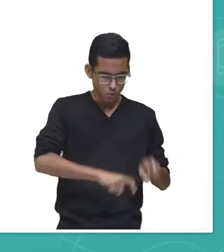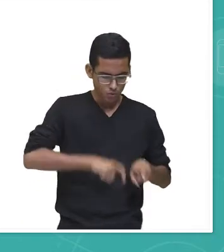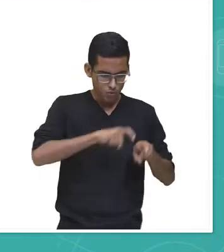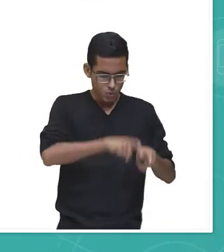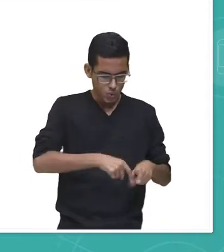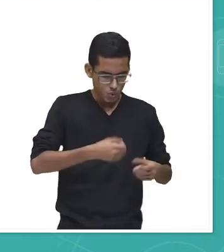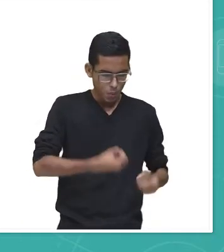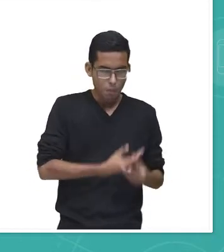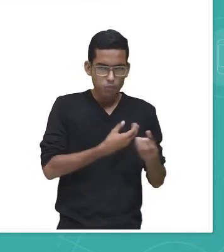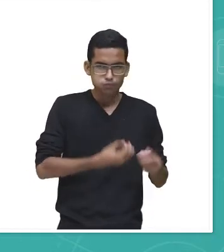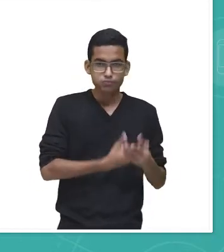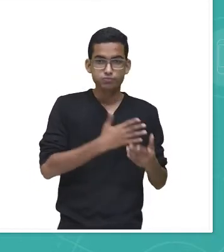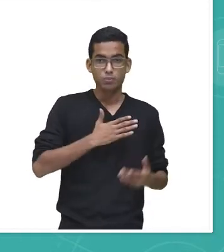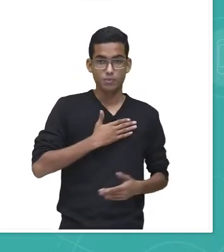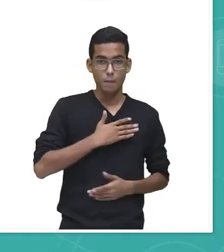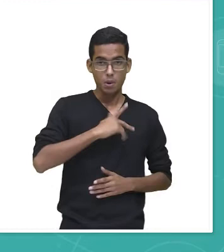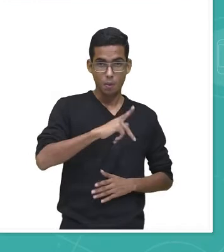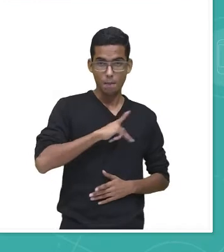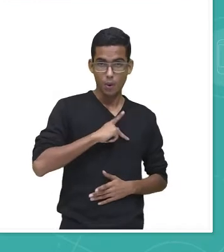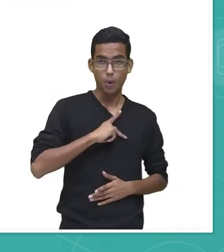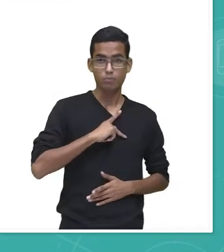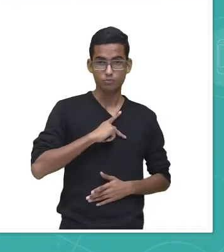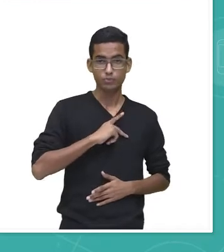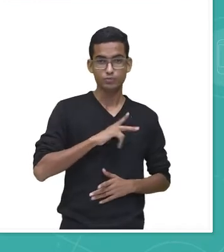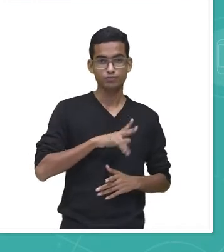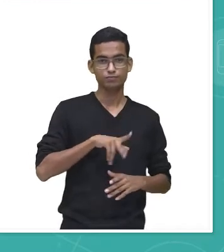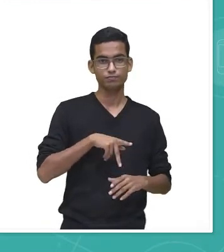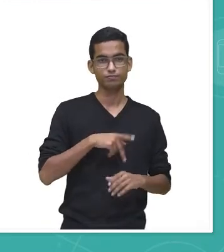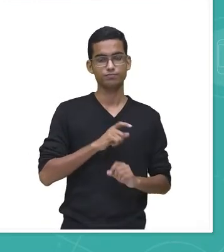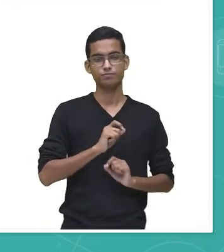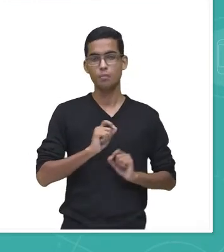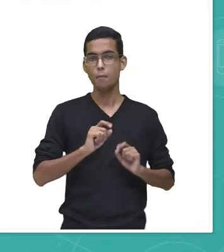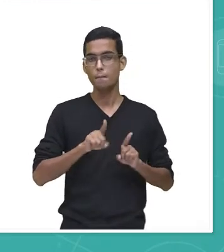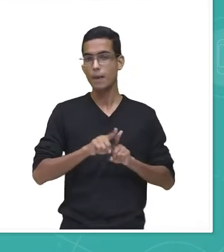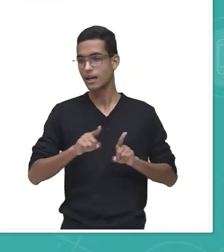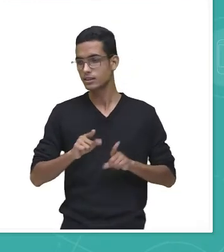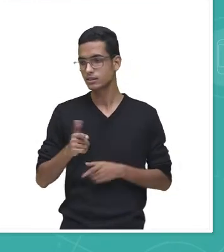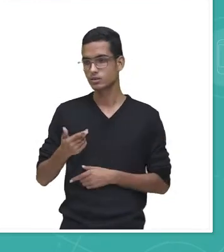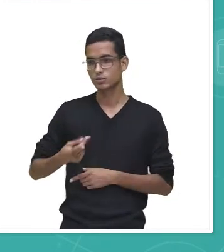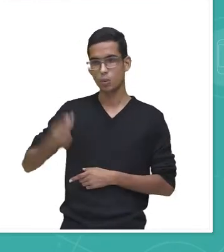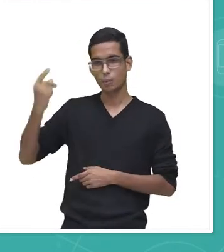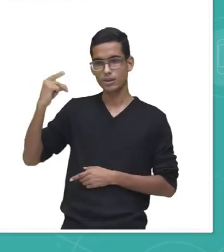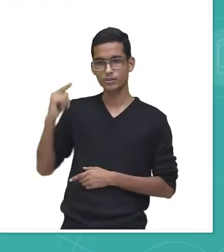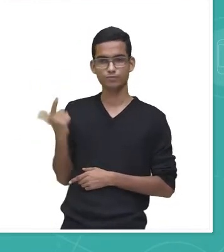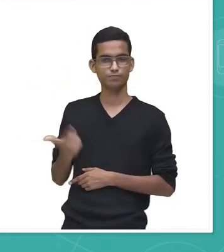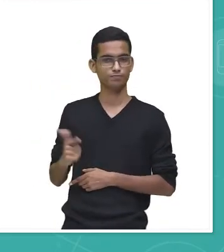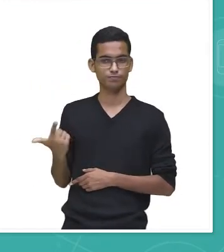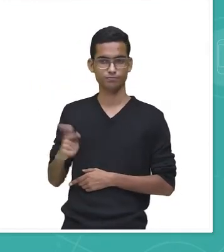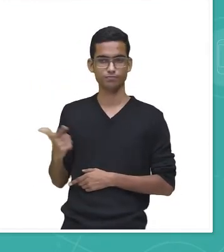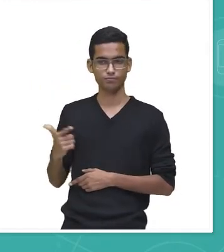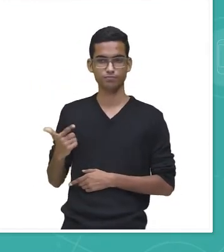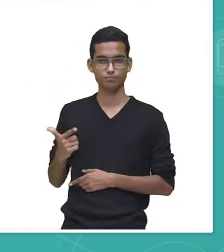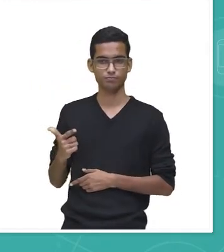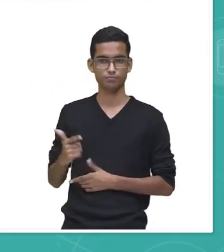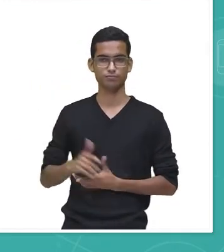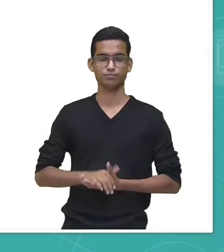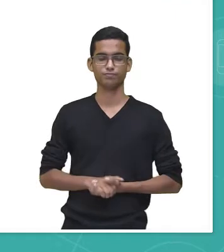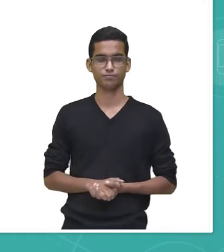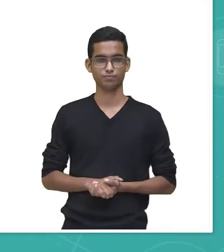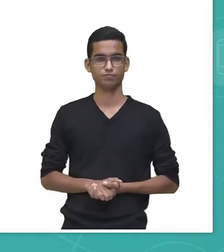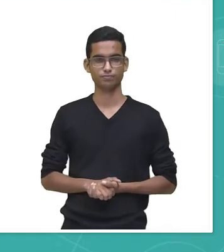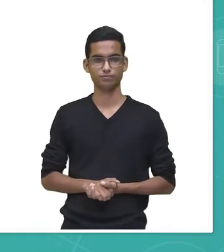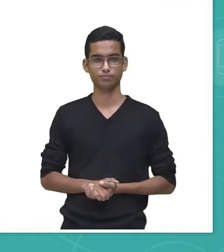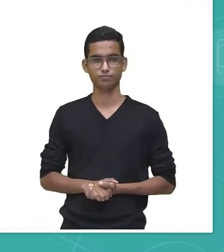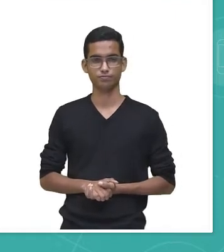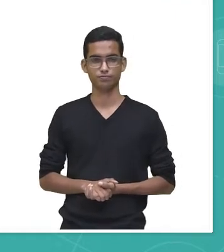a comercializar. Só que eu não tinha o excedente. Então, por isso que é aí que eu vou ter esse declínio comercial e o pouco uso das moedas,